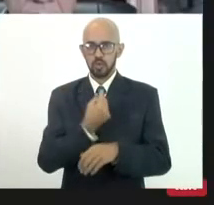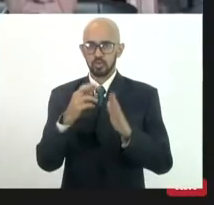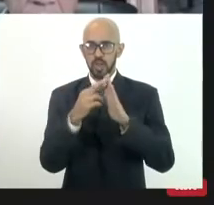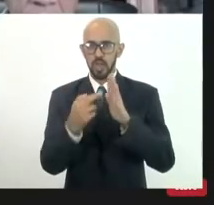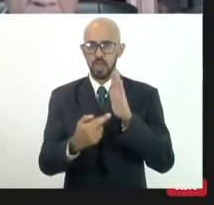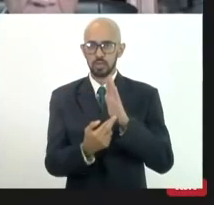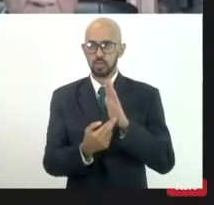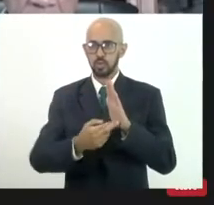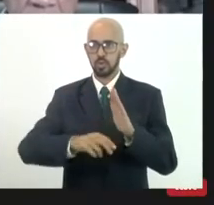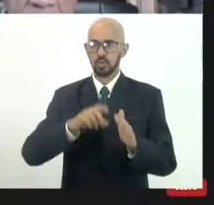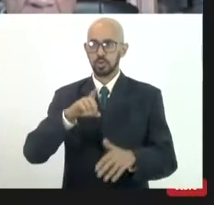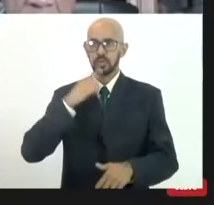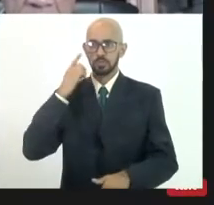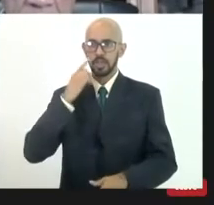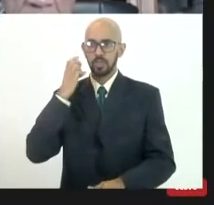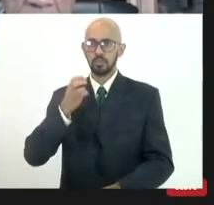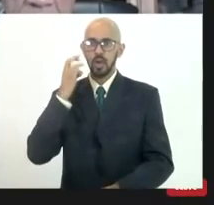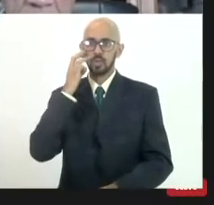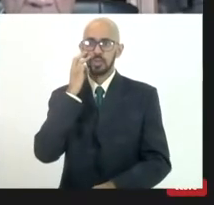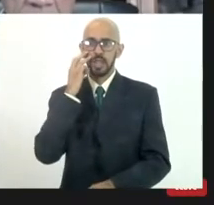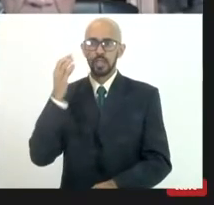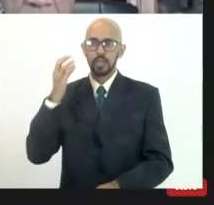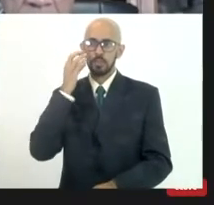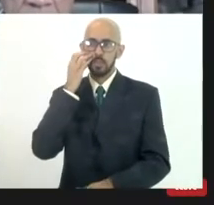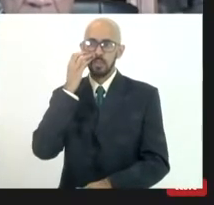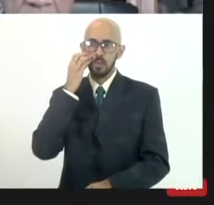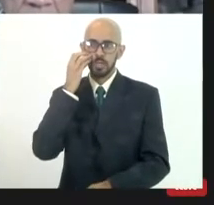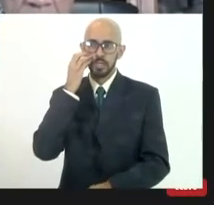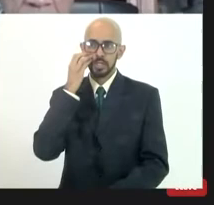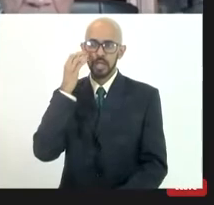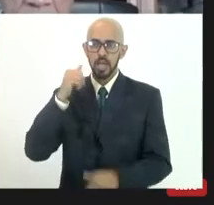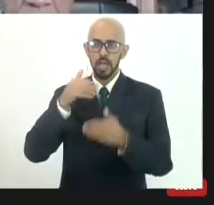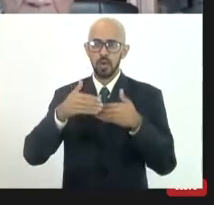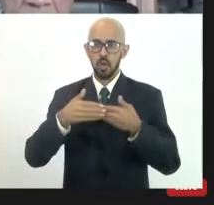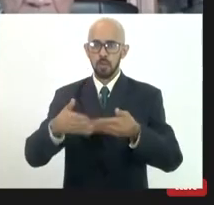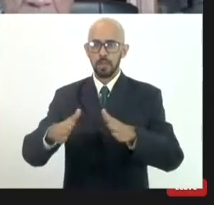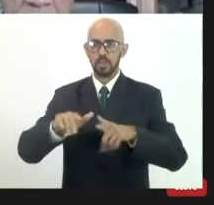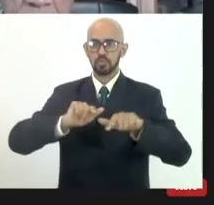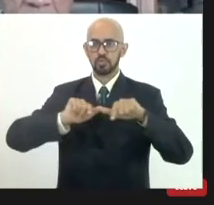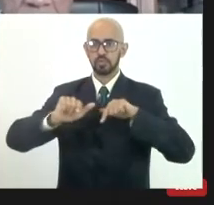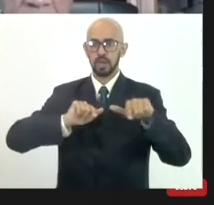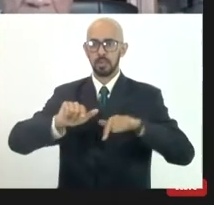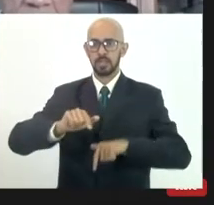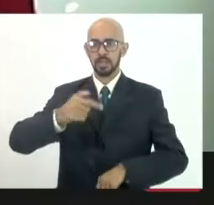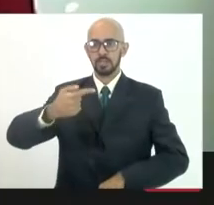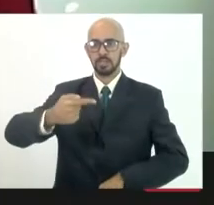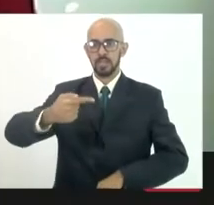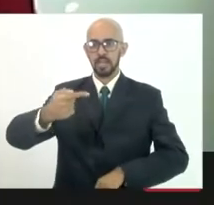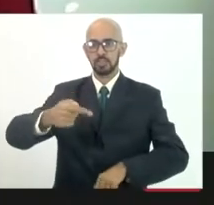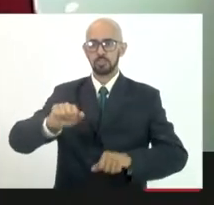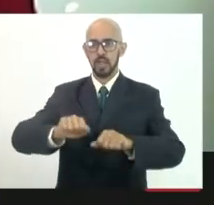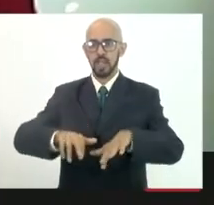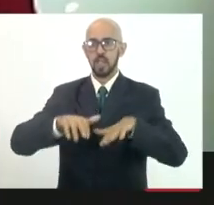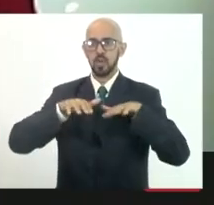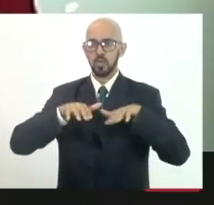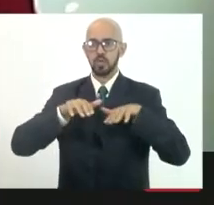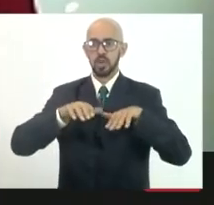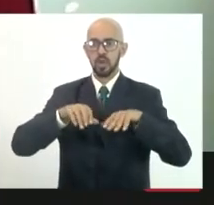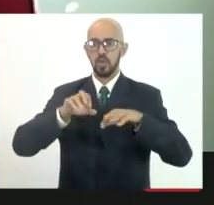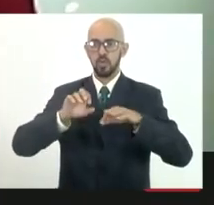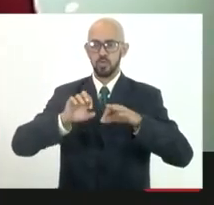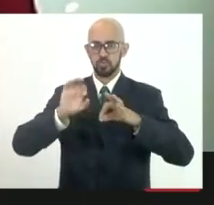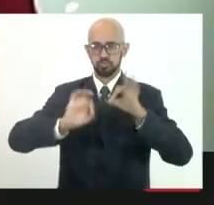Valdec Carneiro e deputada Mônica Francisco, dou por abertos os trabalhos da 7ª reunião ordinária com a seguinte